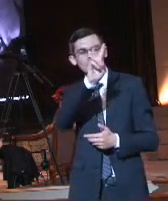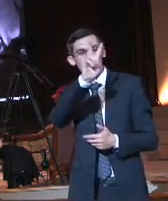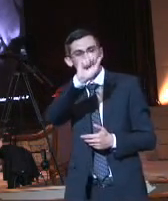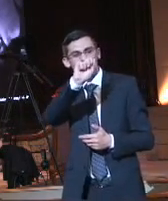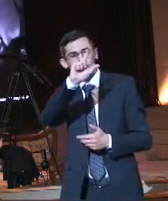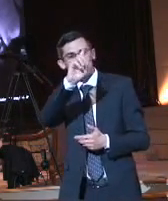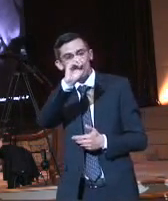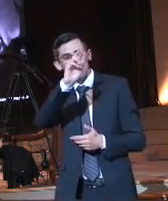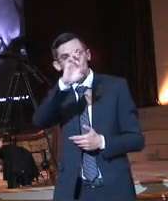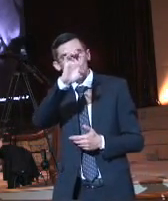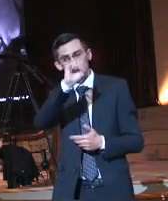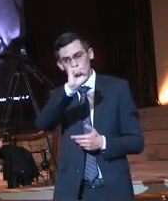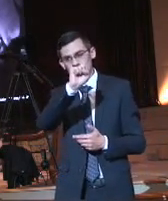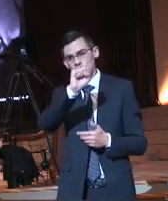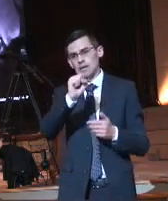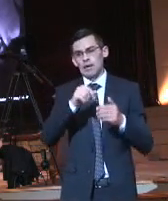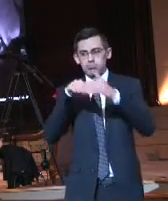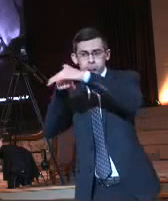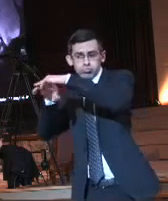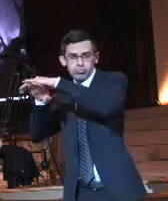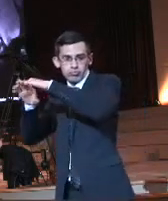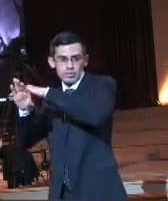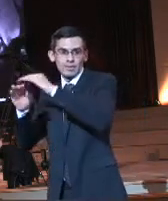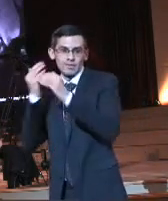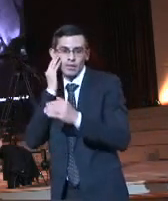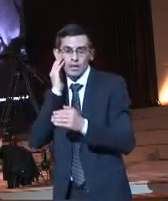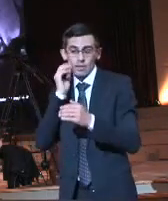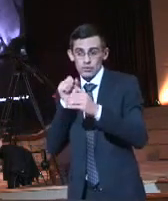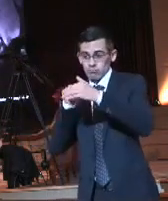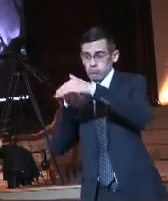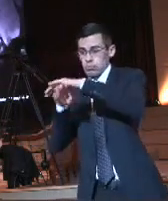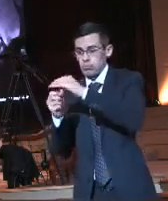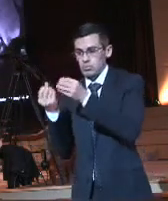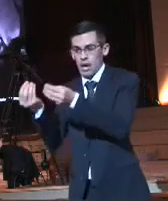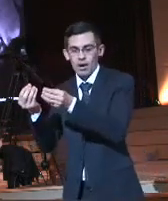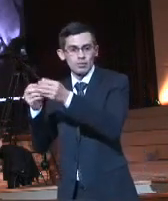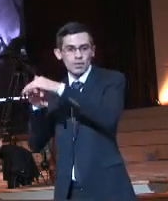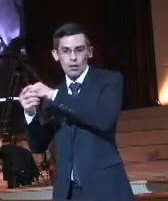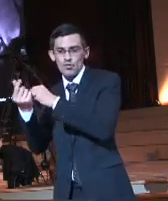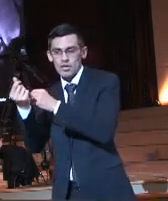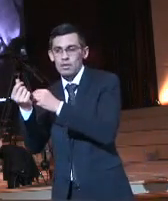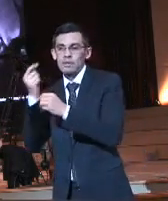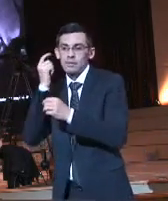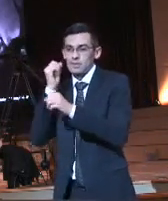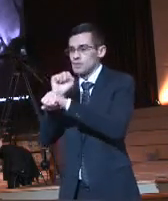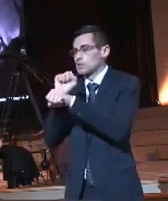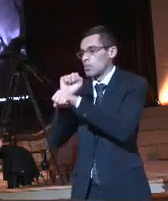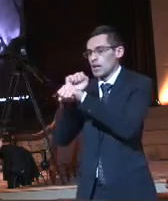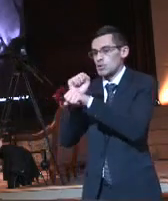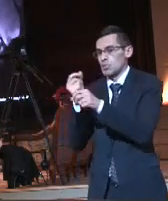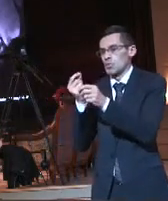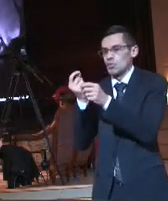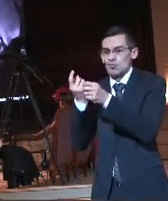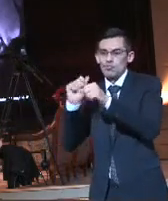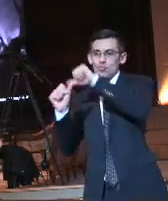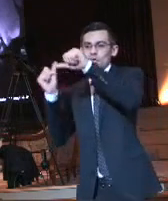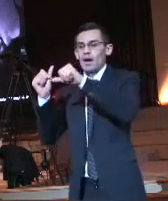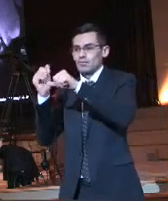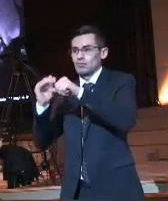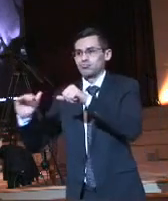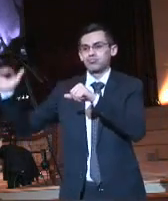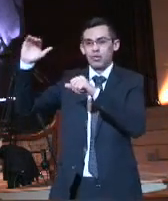um valor que você acha que a ação vai ter dentro de tantos meses. De acordo com o teu chute,